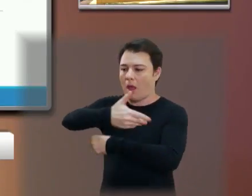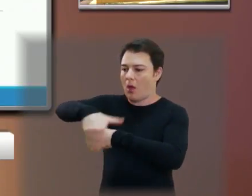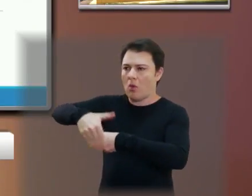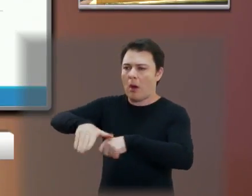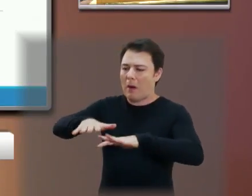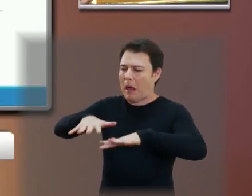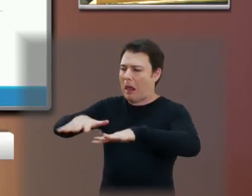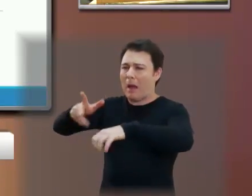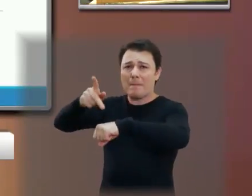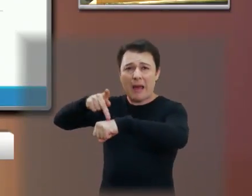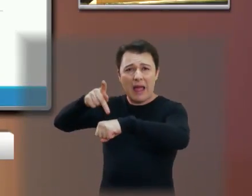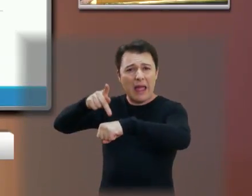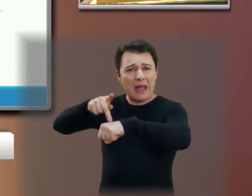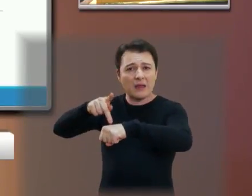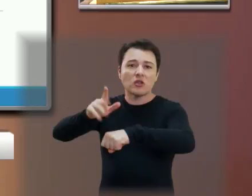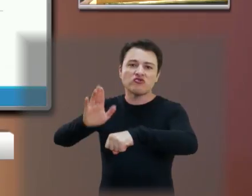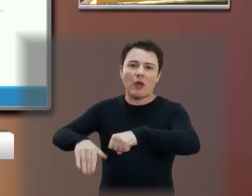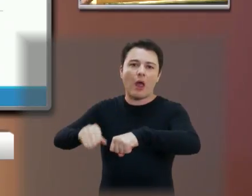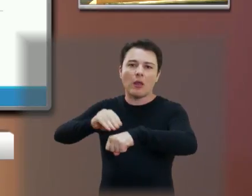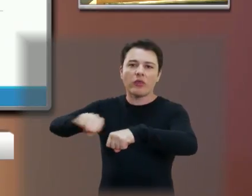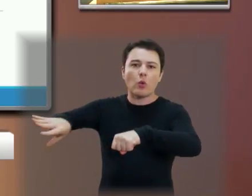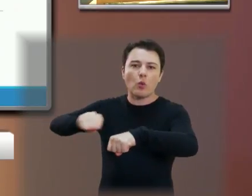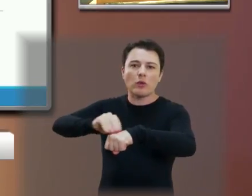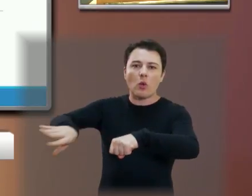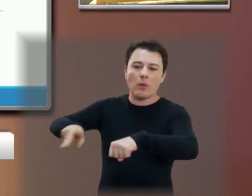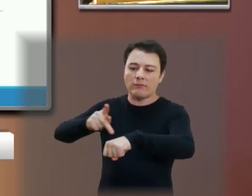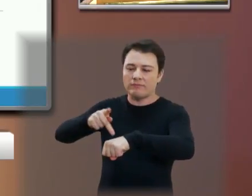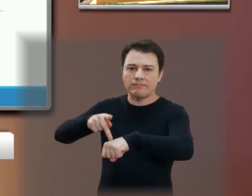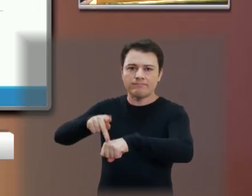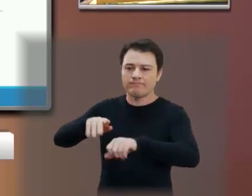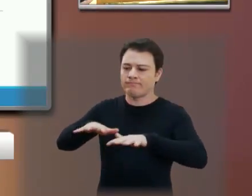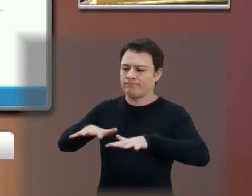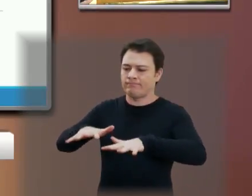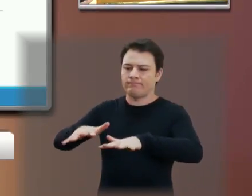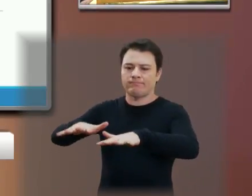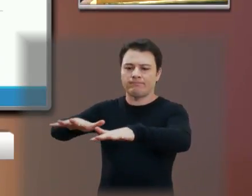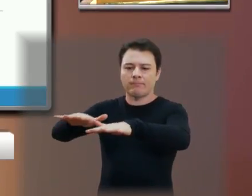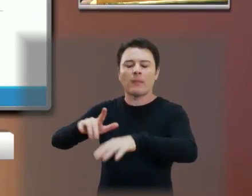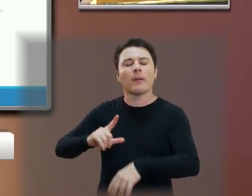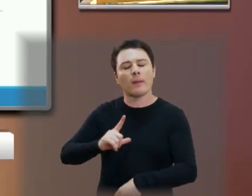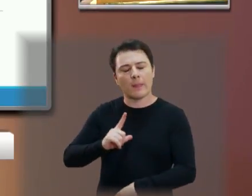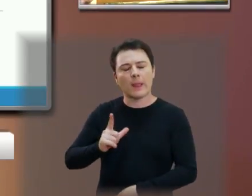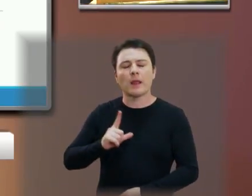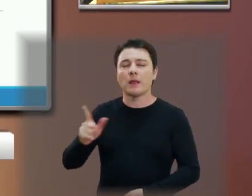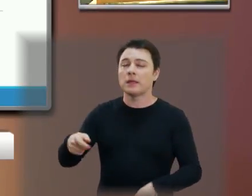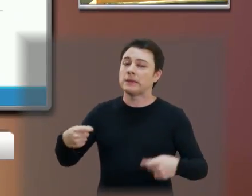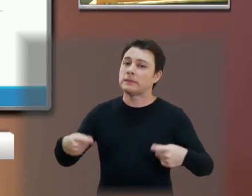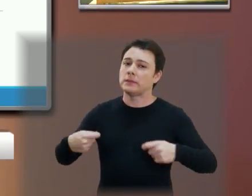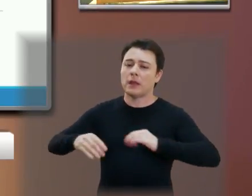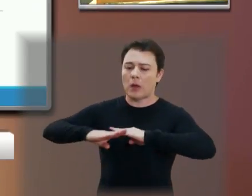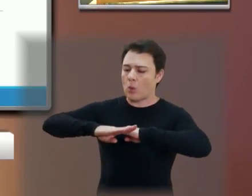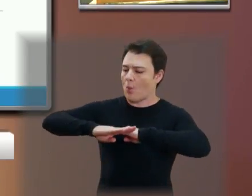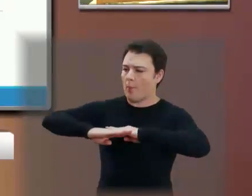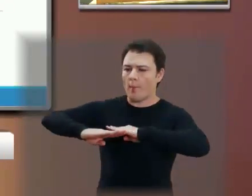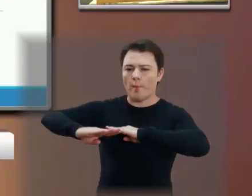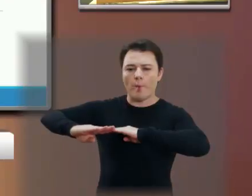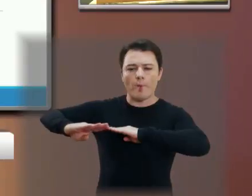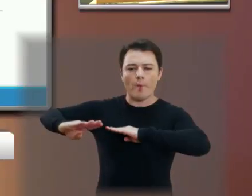né? Aquelas pedras grandes já tiraram tudo, a prefeitura, acho que alguém já até recolheu, tem que fazer um recap lá,